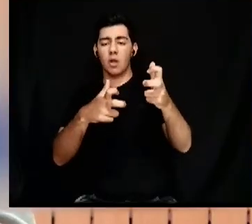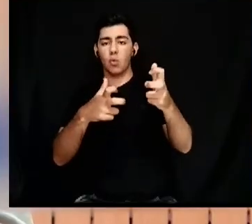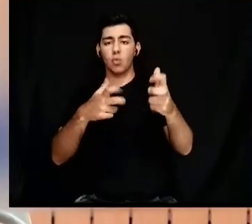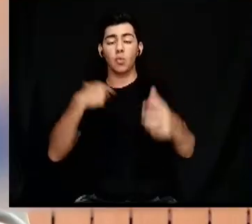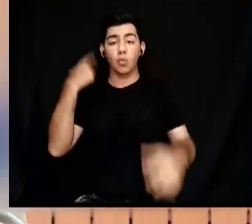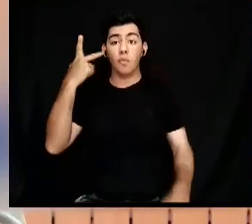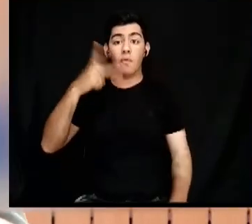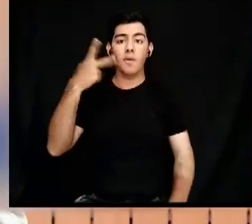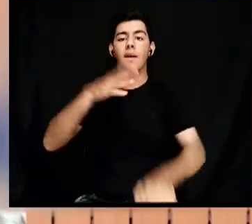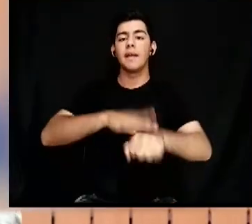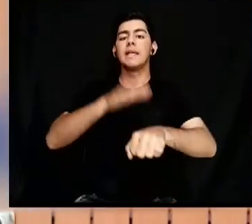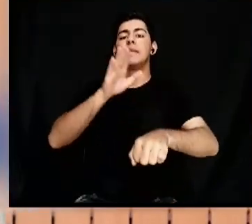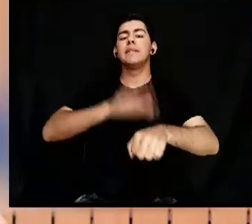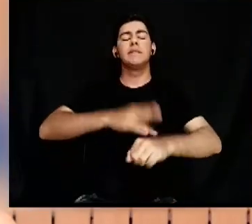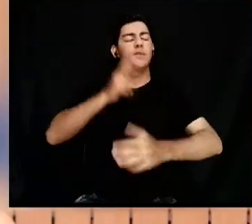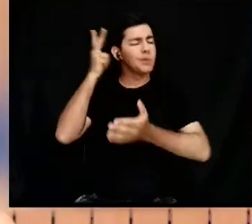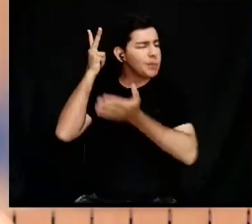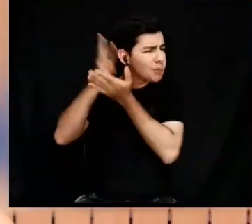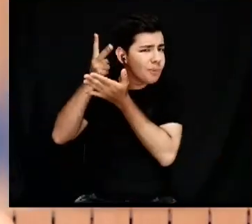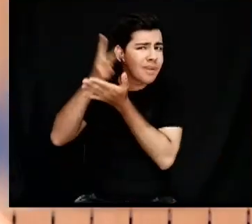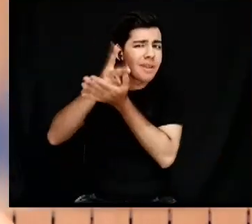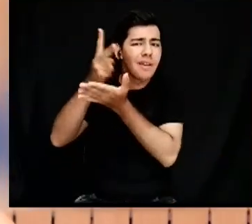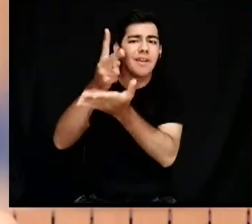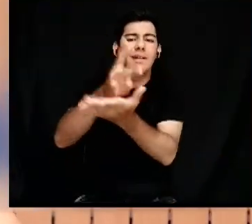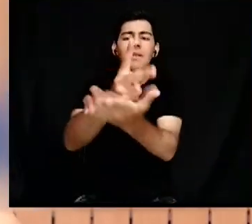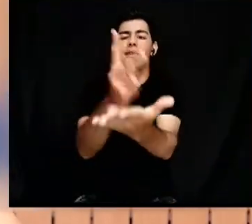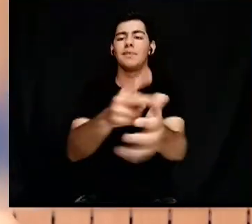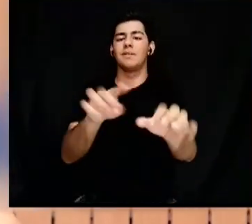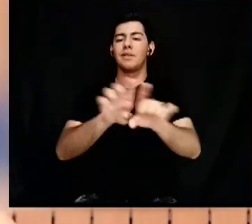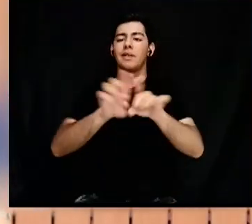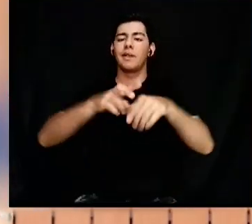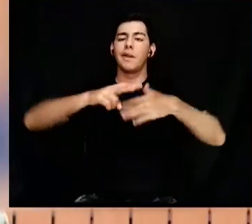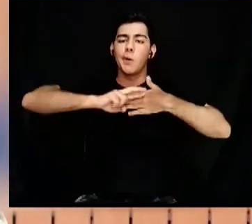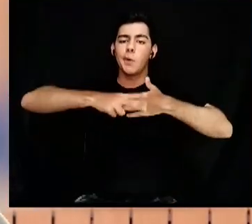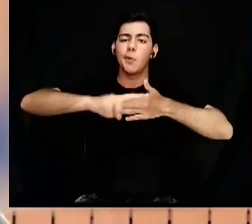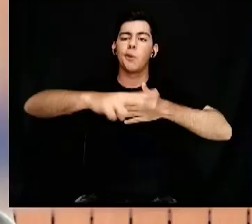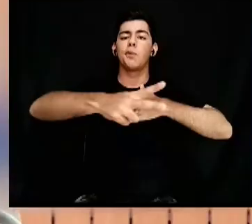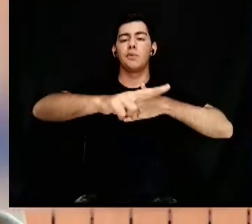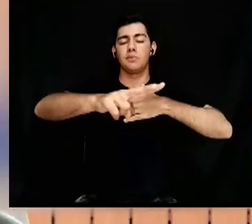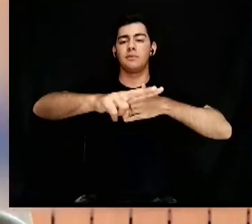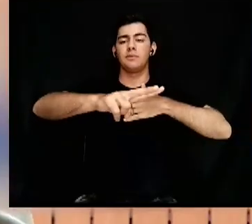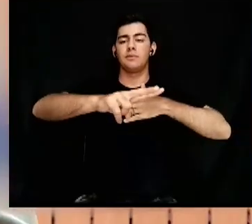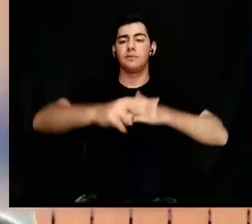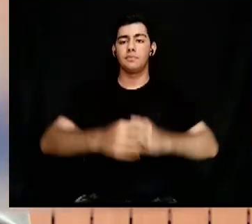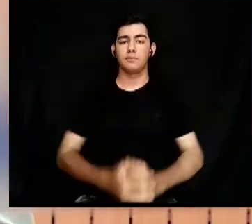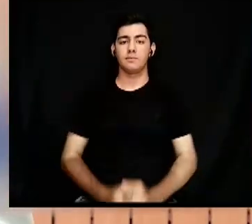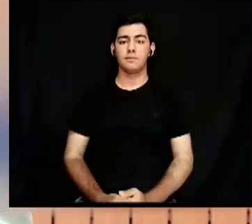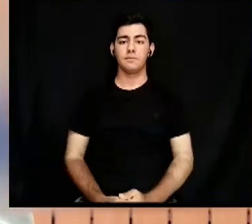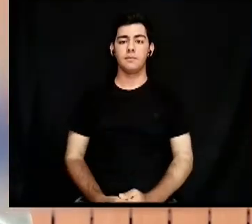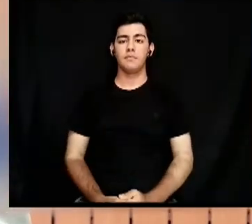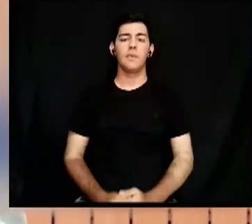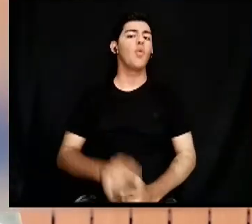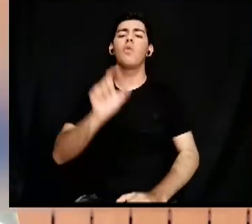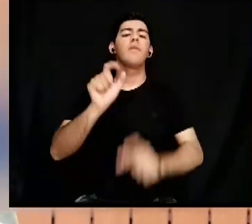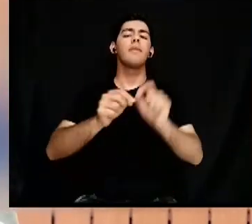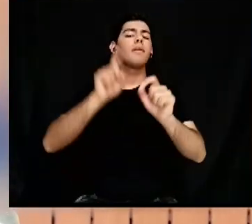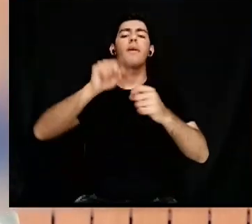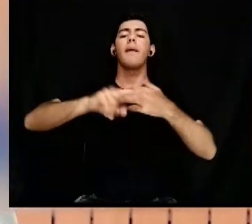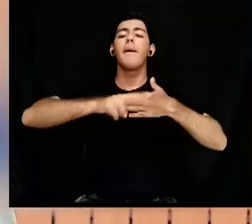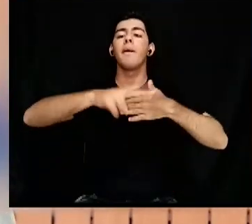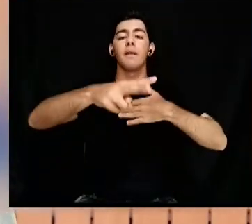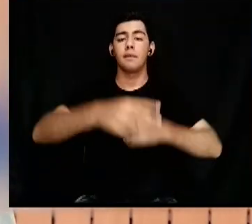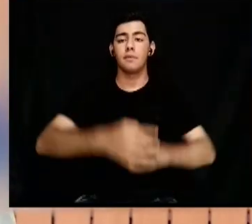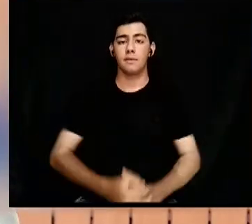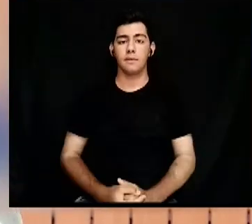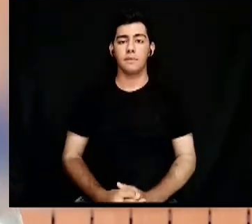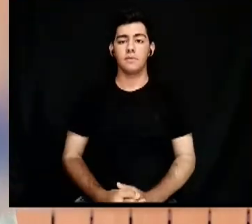acontecer na cidade de Campinas. E os efeitos dele estão em curso na cidade. Quais são os efeitos deles? Os efeitos desse projeto